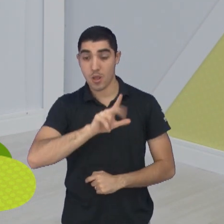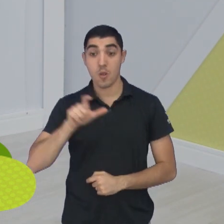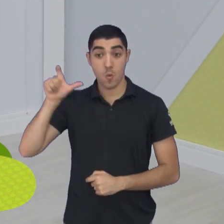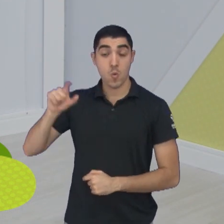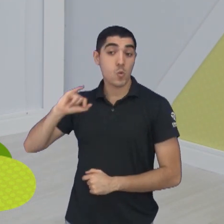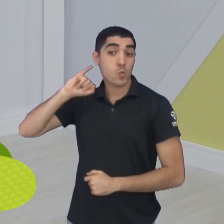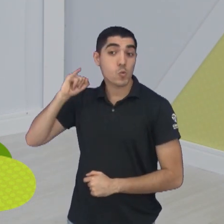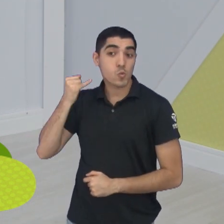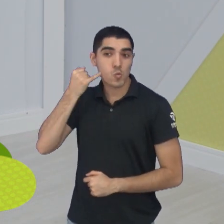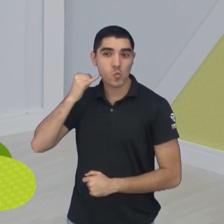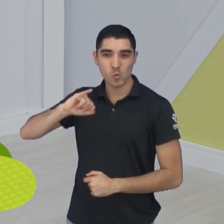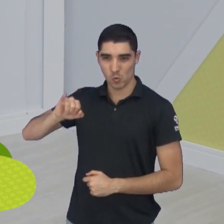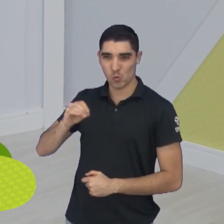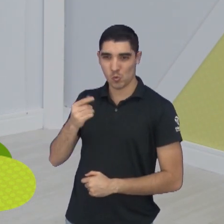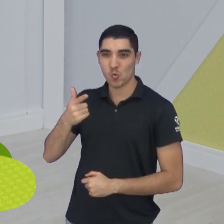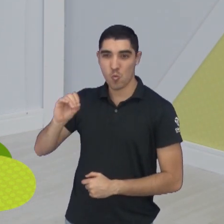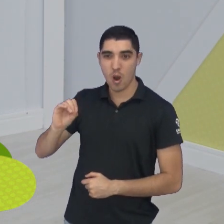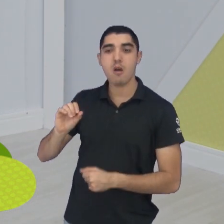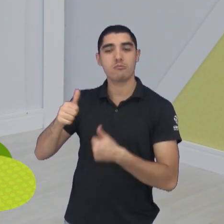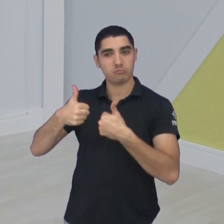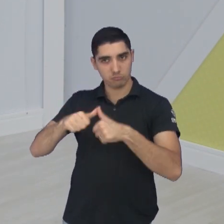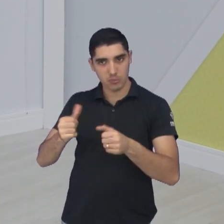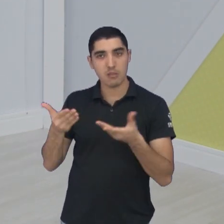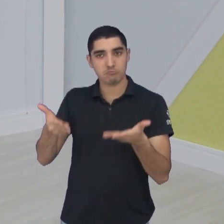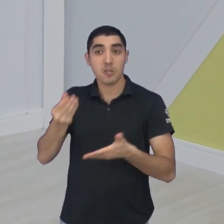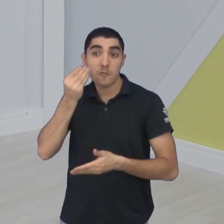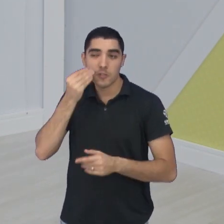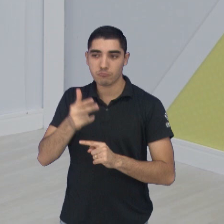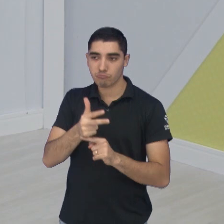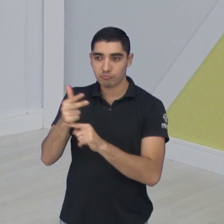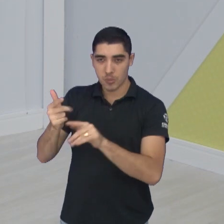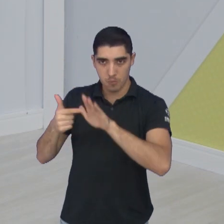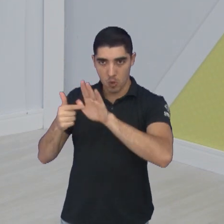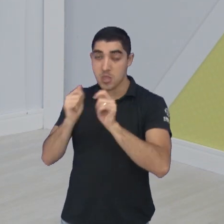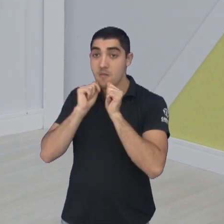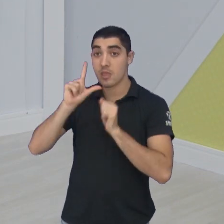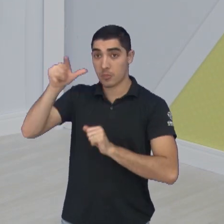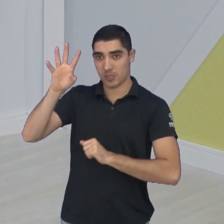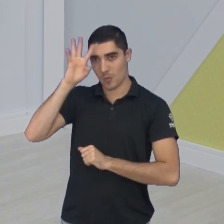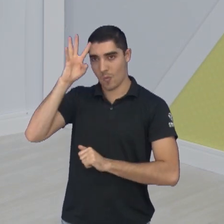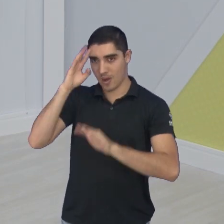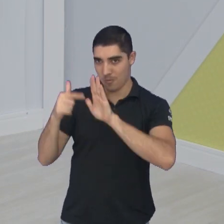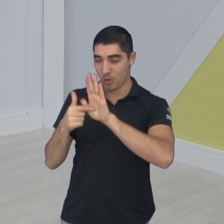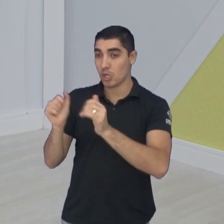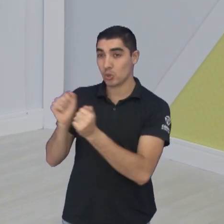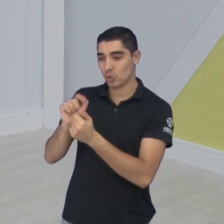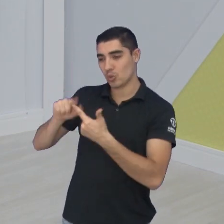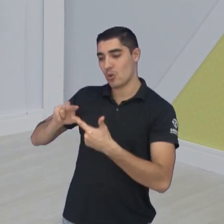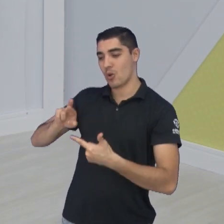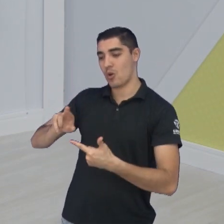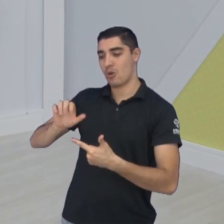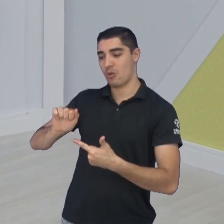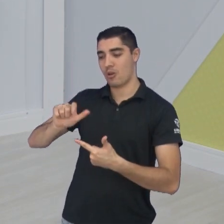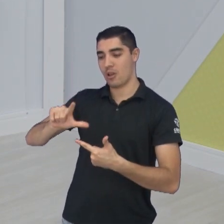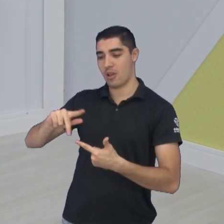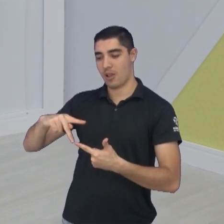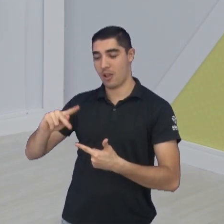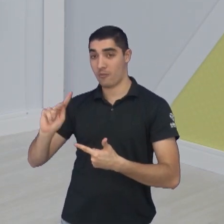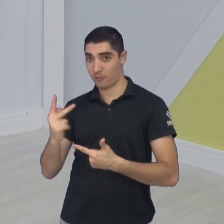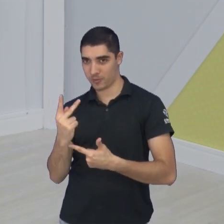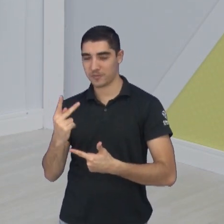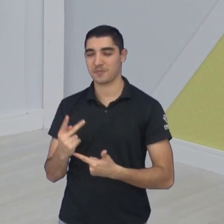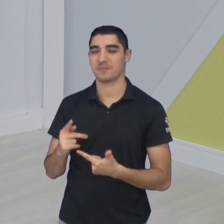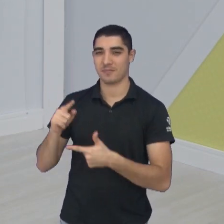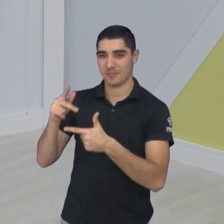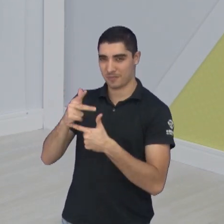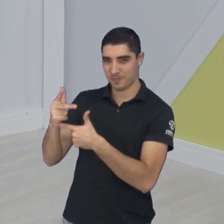vai trazer todas as informações para você no nosso programa de quarta-feira, junto com o Ralf Siqueira, nosso cinegrafista, gente da melhor qualidade também. Antes da gente